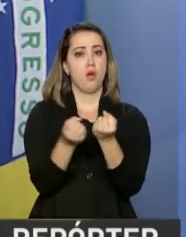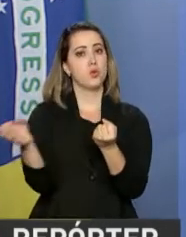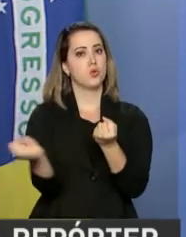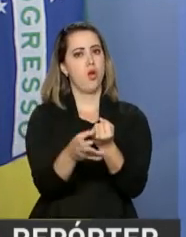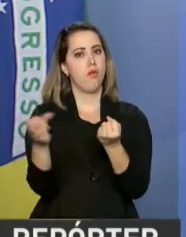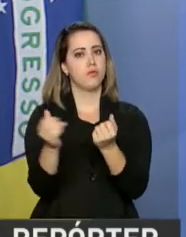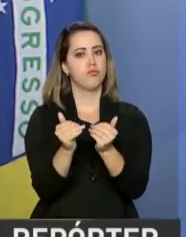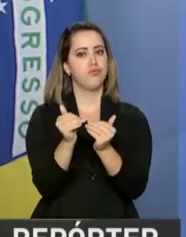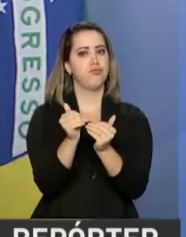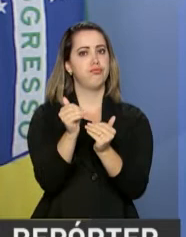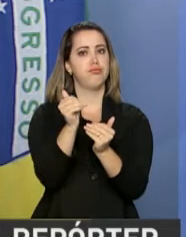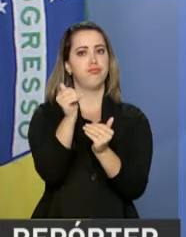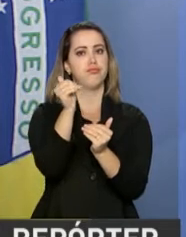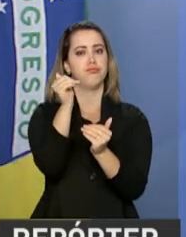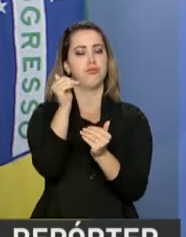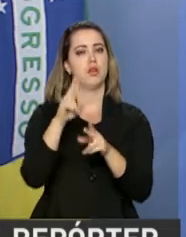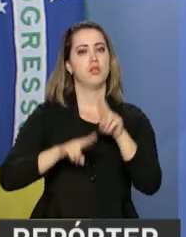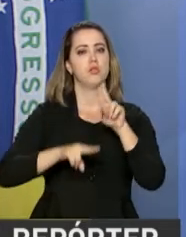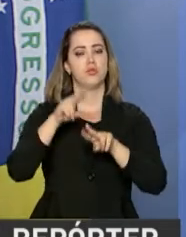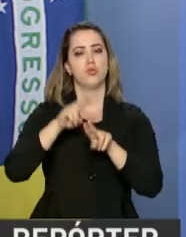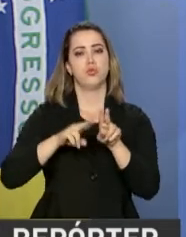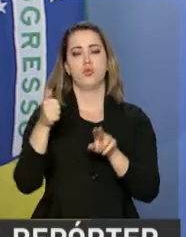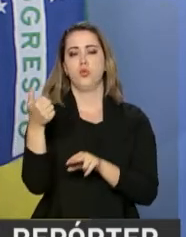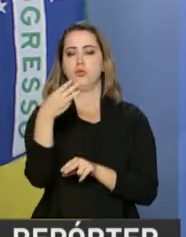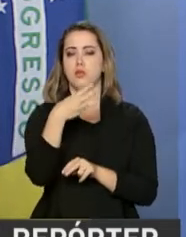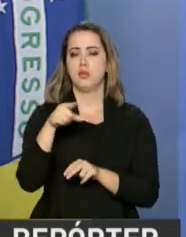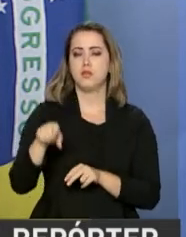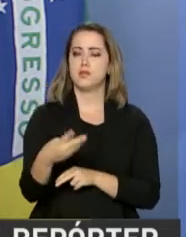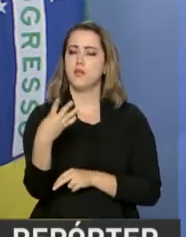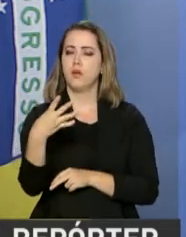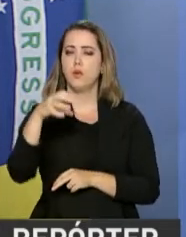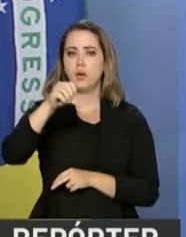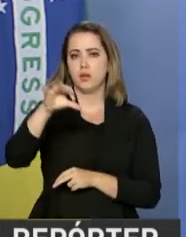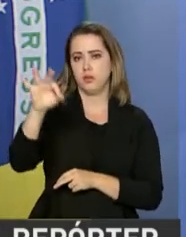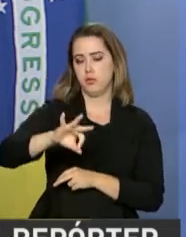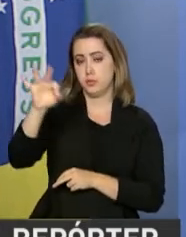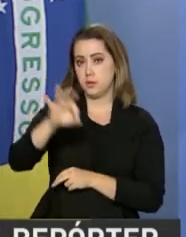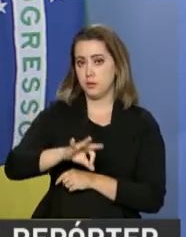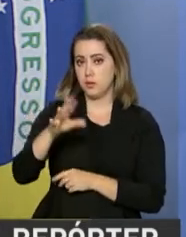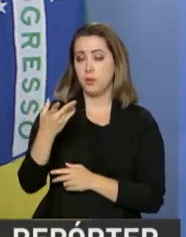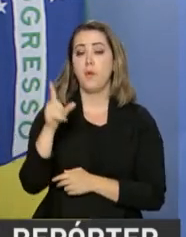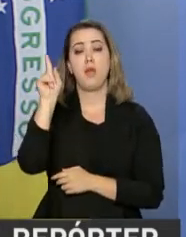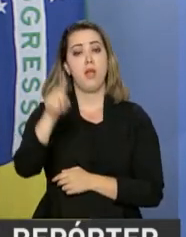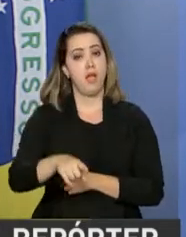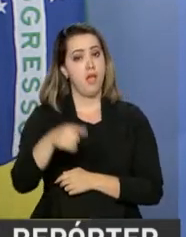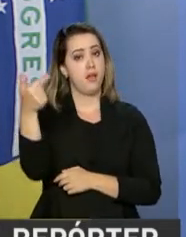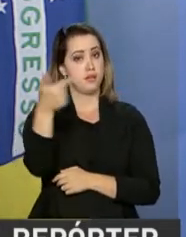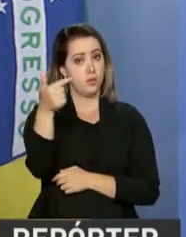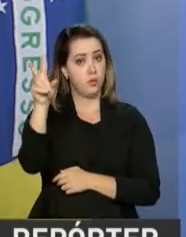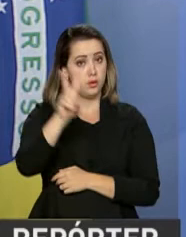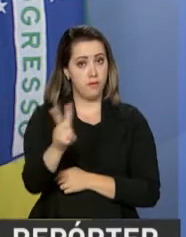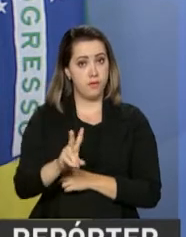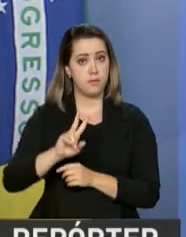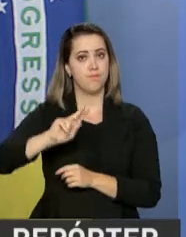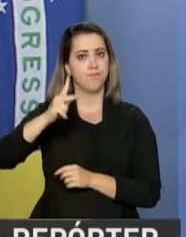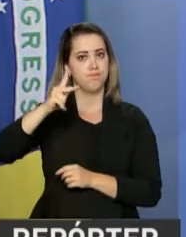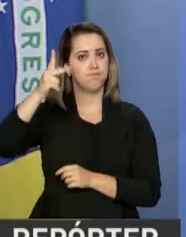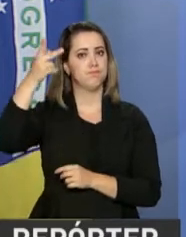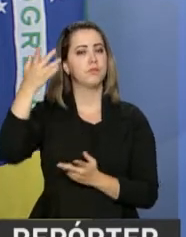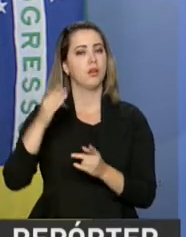subiu em junho 13,49 por cento sendo o segundo mês de crescimento consecutivo